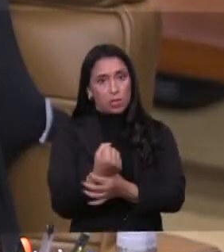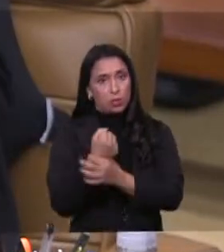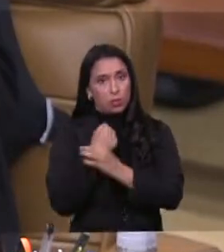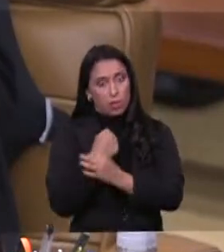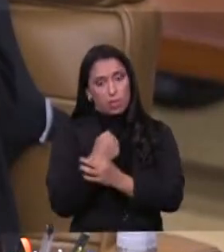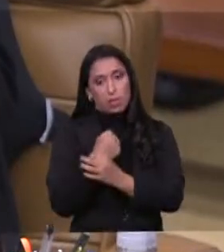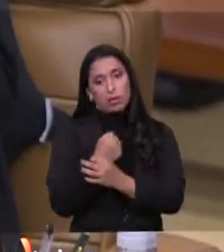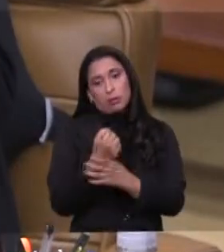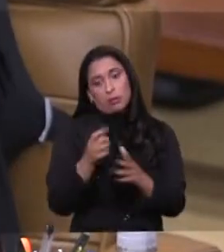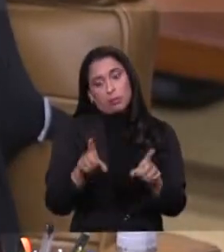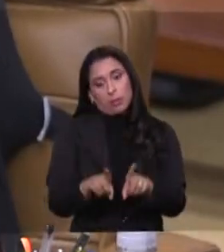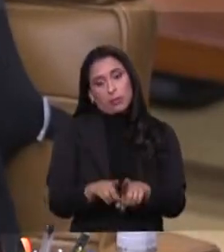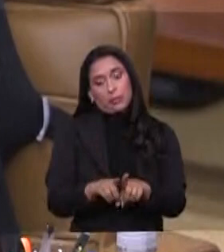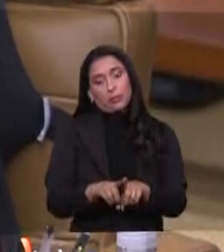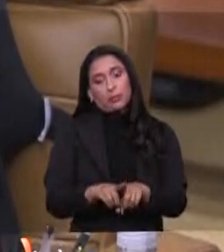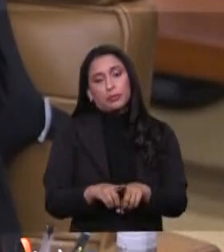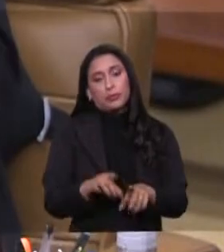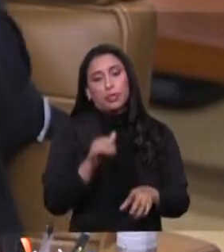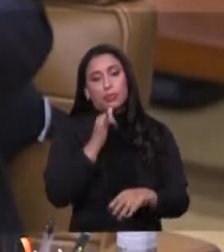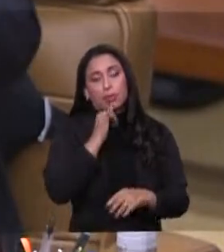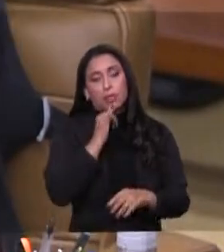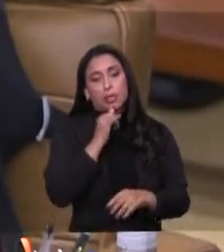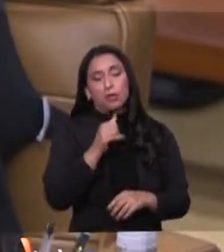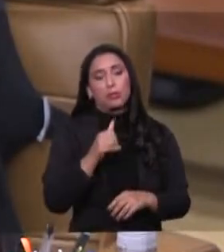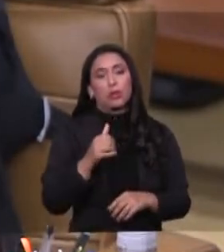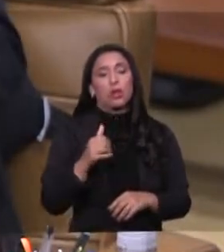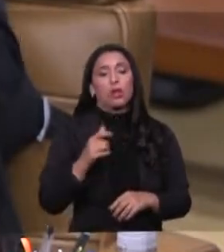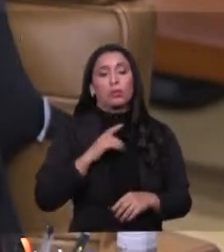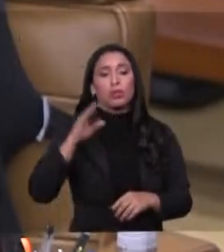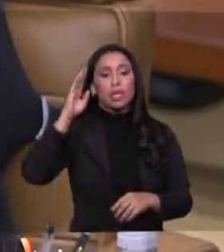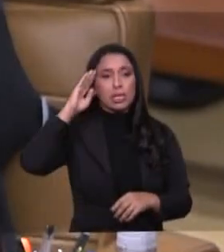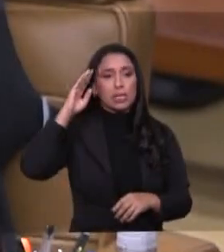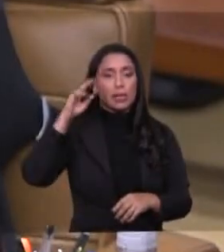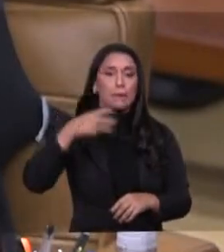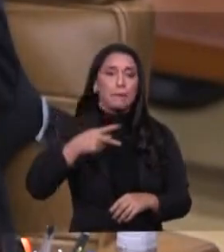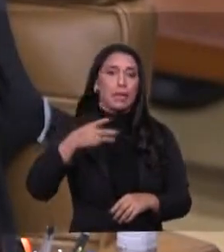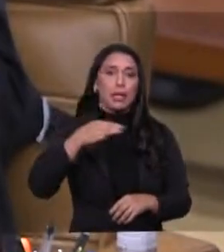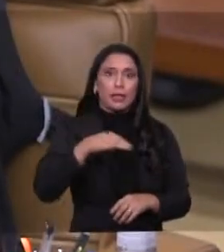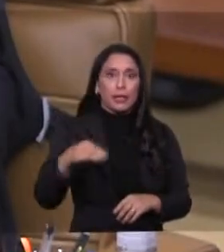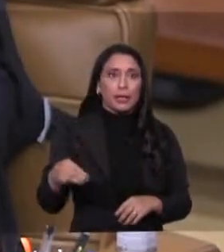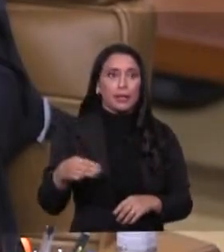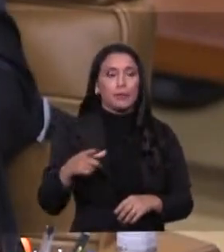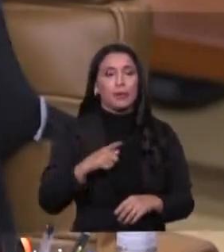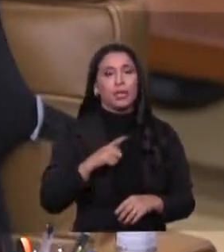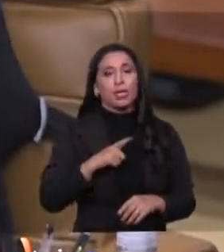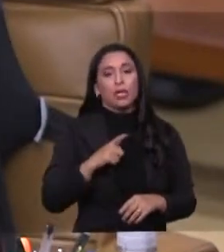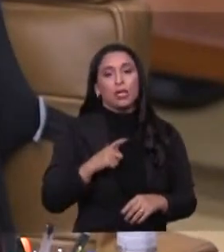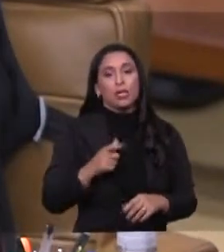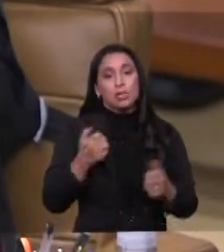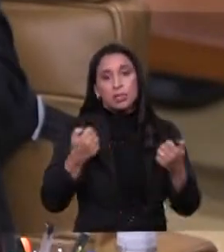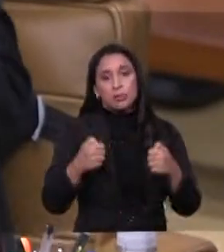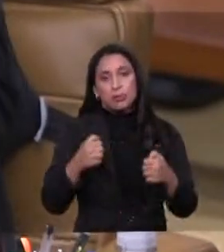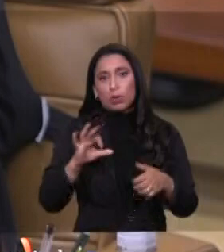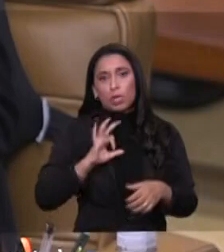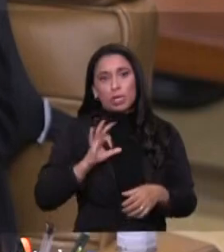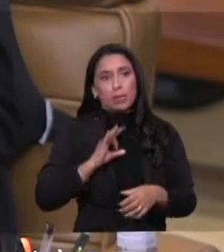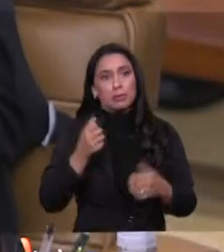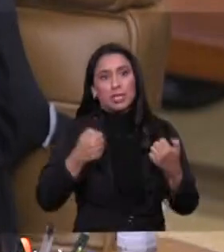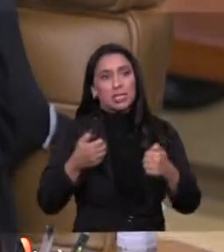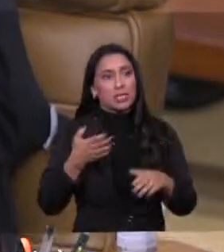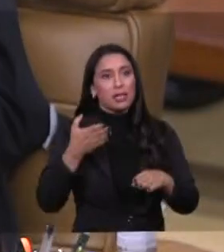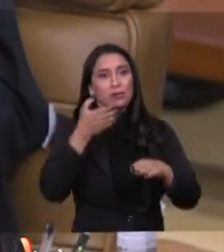segurança, porque a Força Nacional de Segurança, às vezes a Polícia Militar, também necessita adentrar